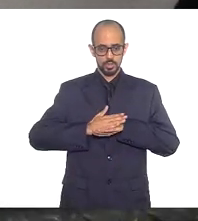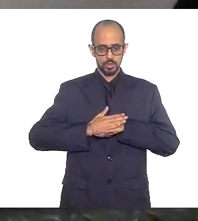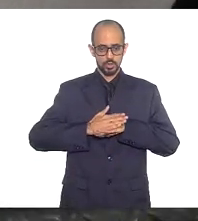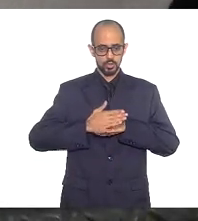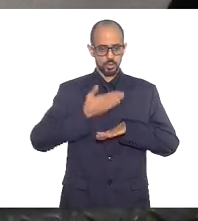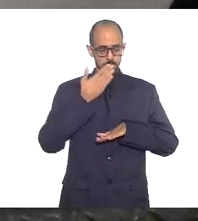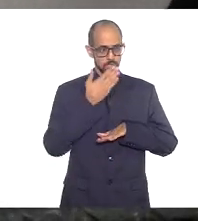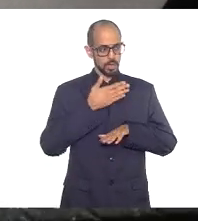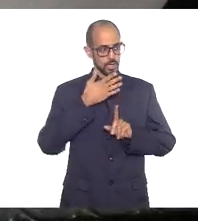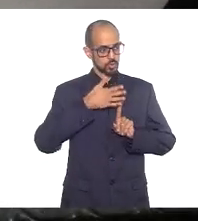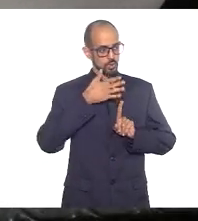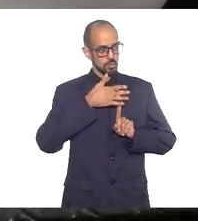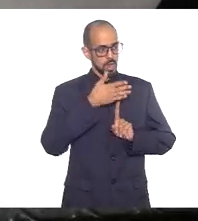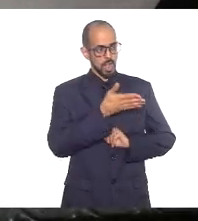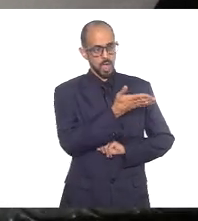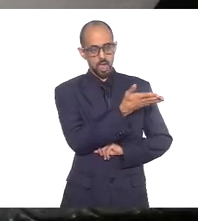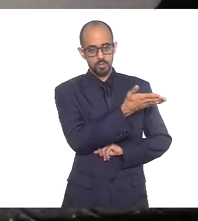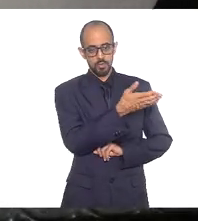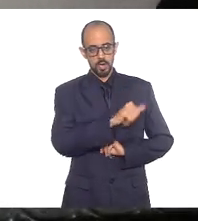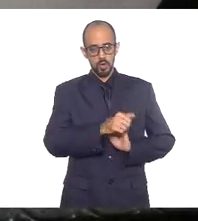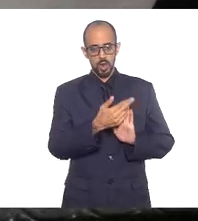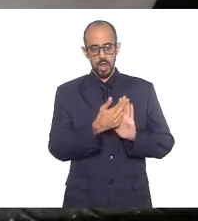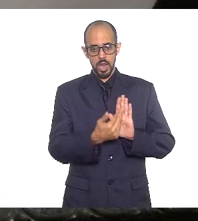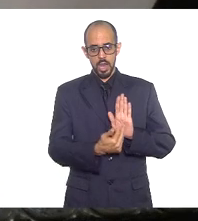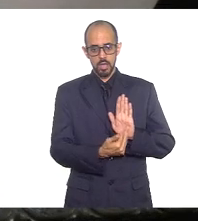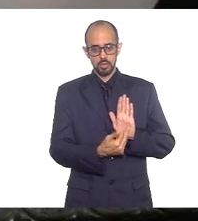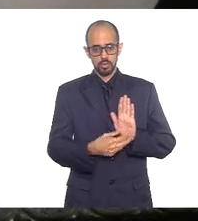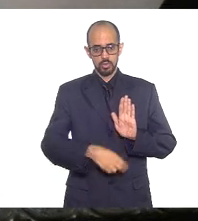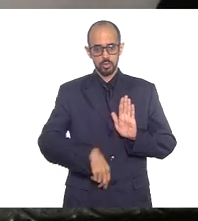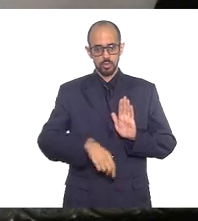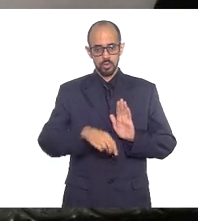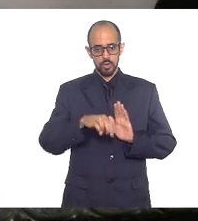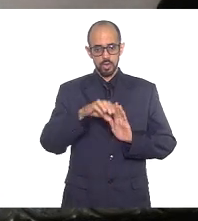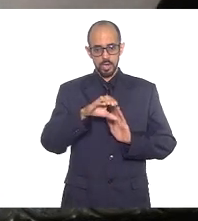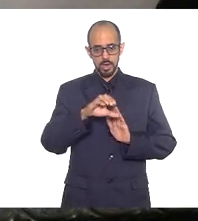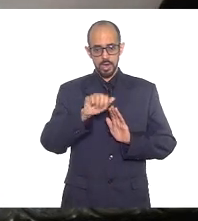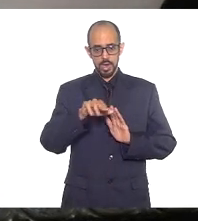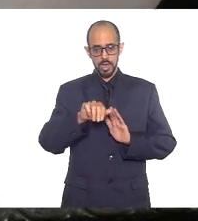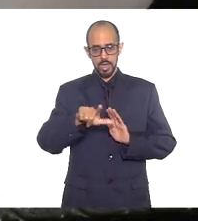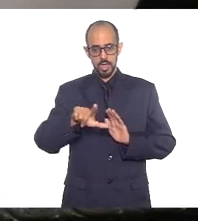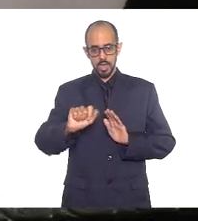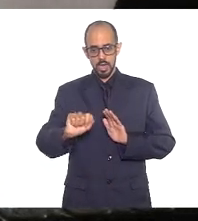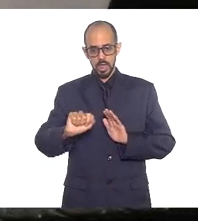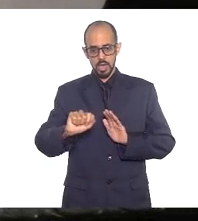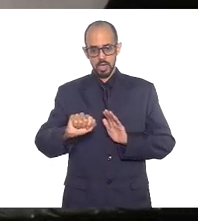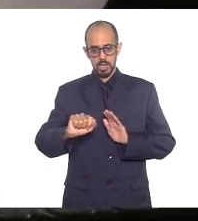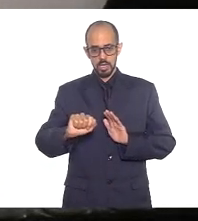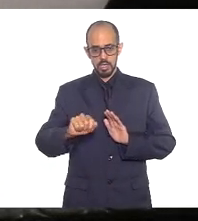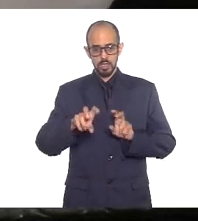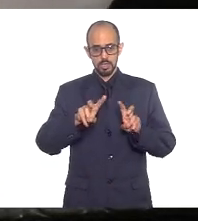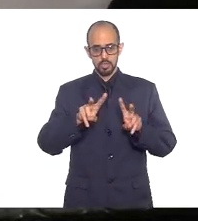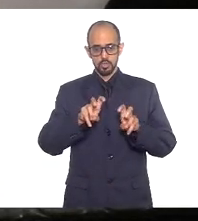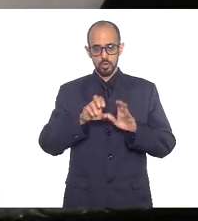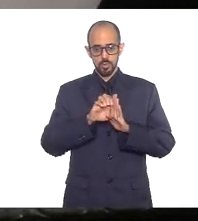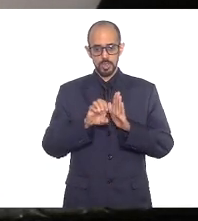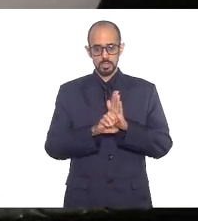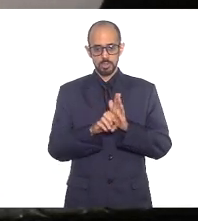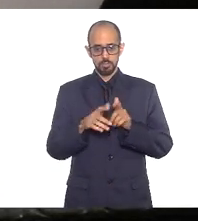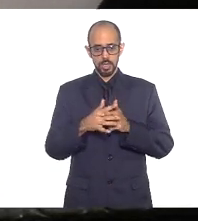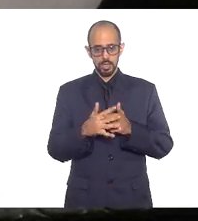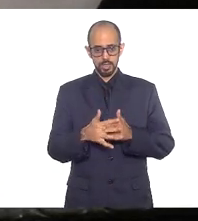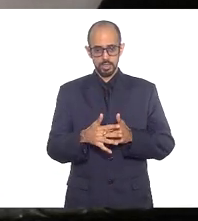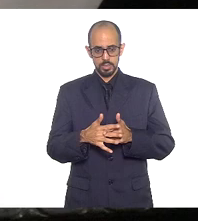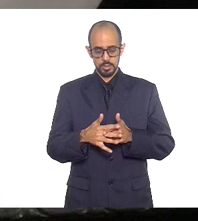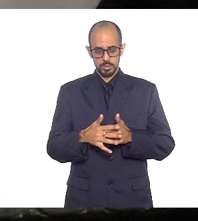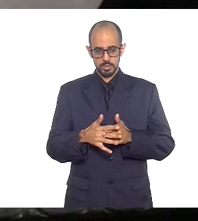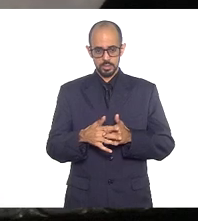palavra ao relator, deputado Márcio Canella, das emendas feitas ao projeto de